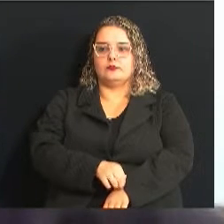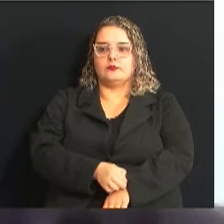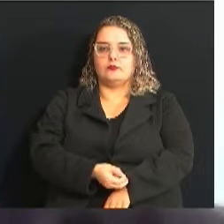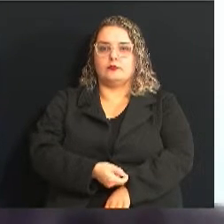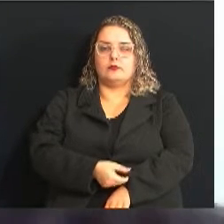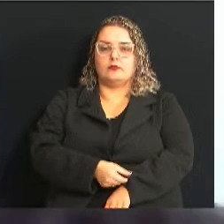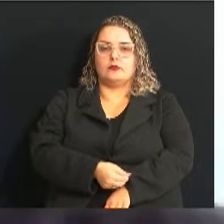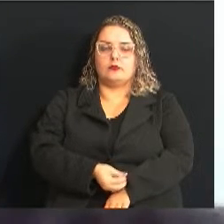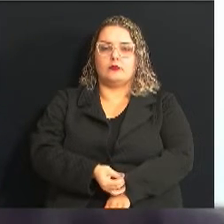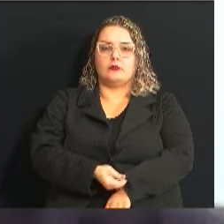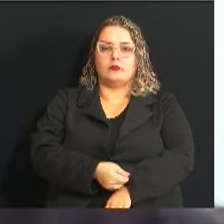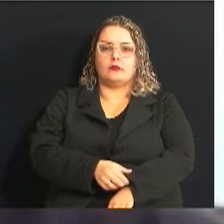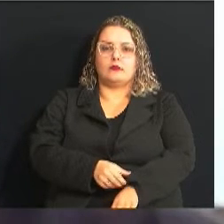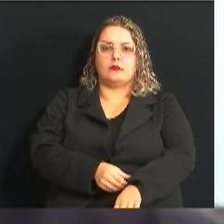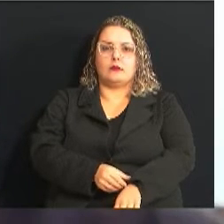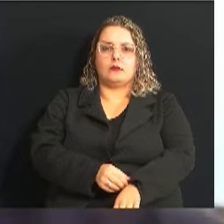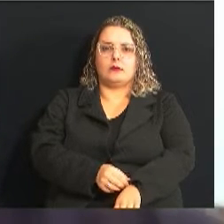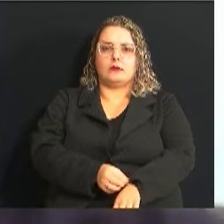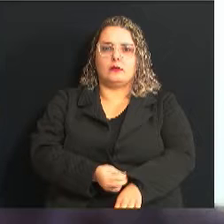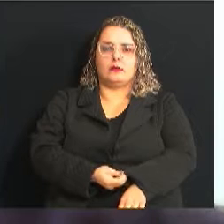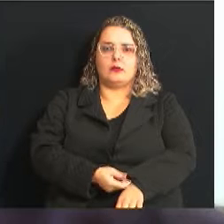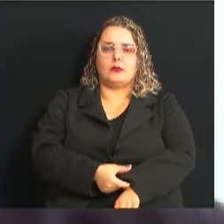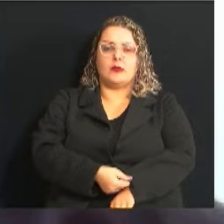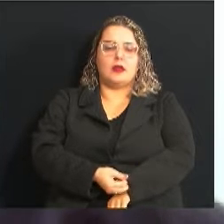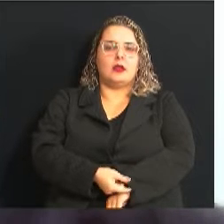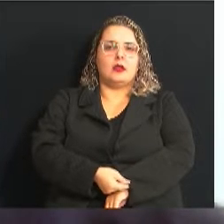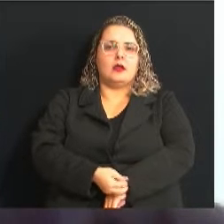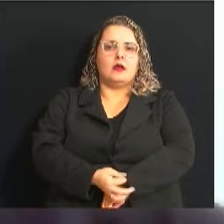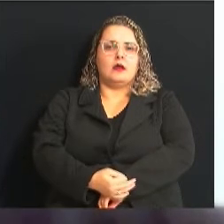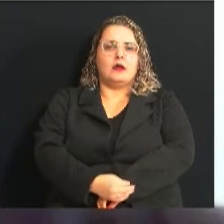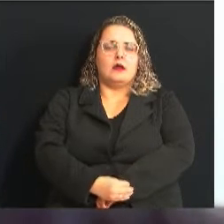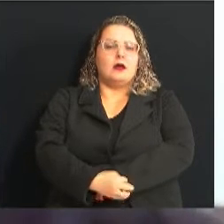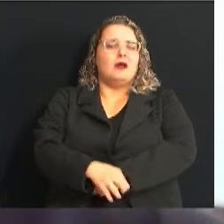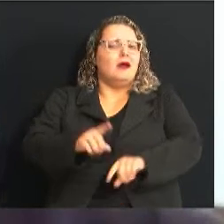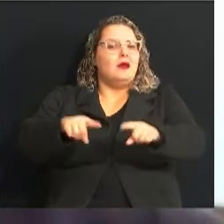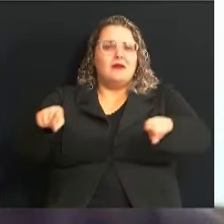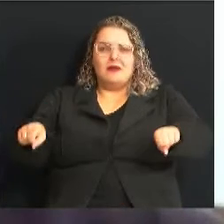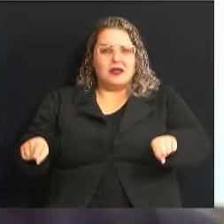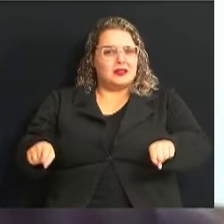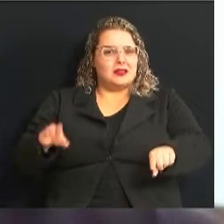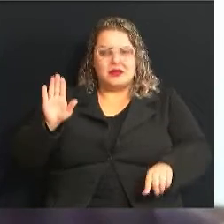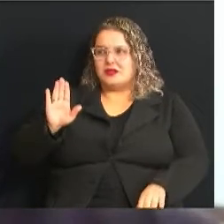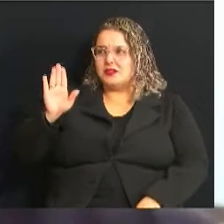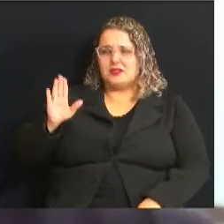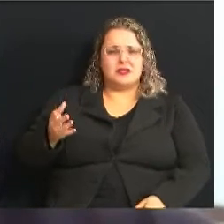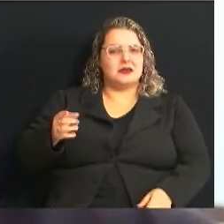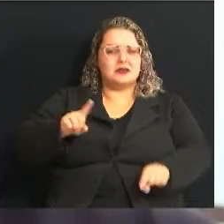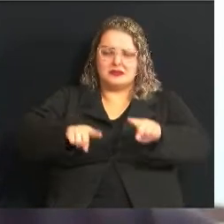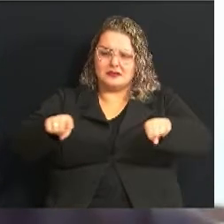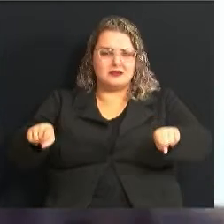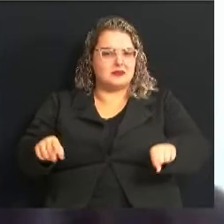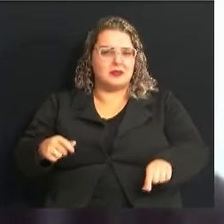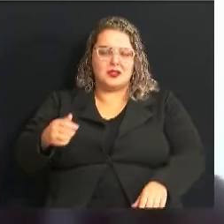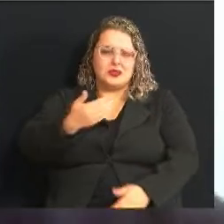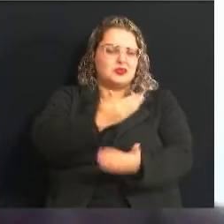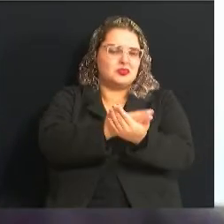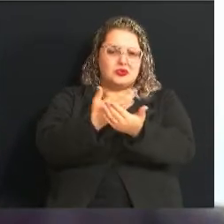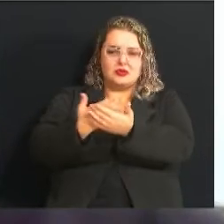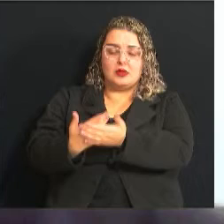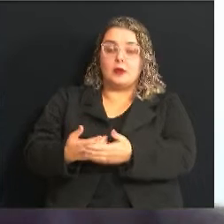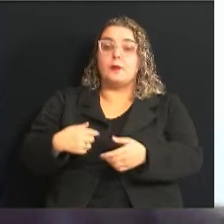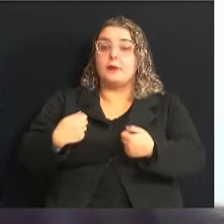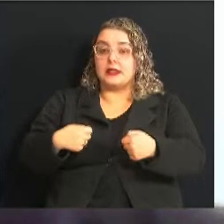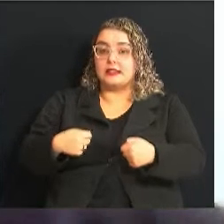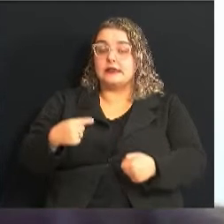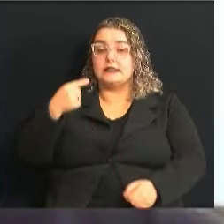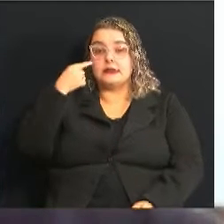para candidato, né? De estudante para estudante. De uma forma geral, o estudante ele precisa ter uma dimensão,